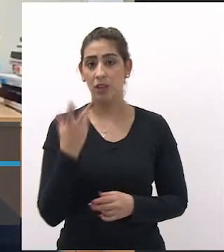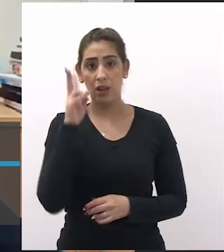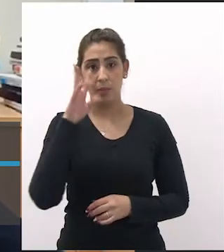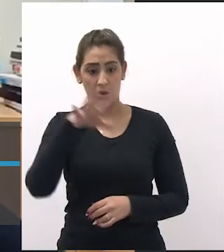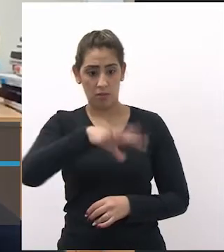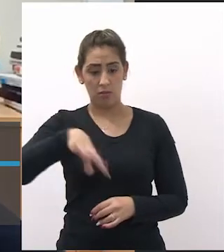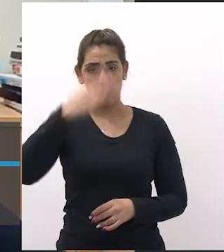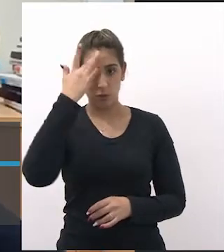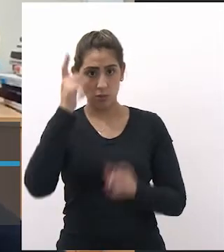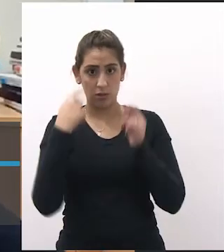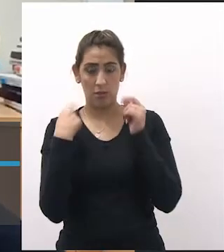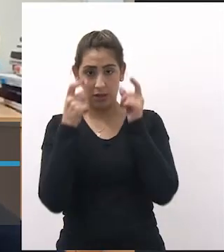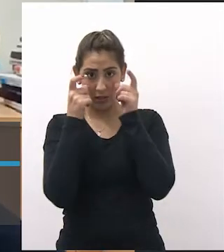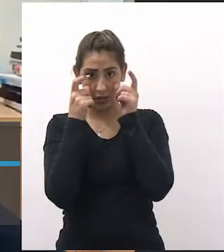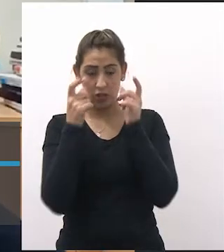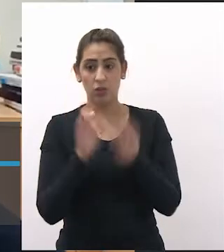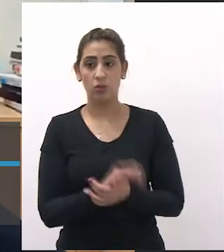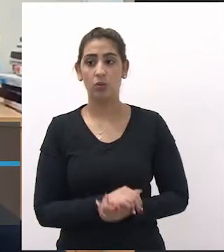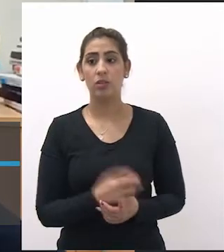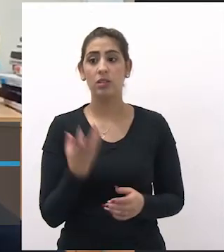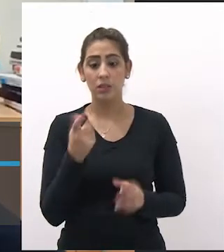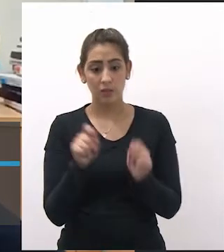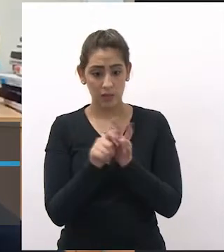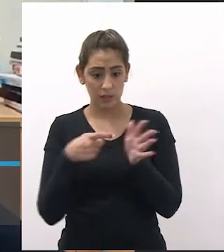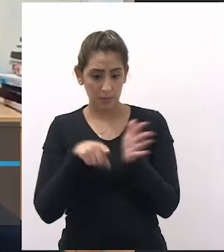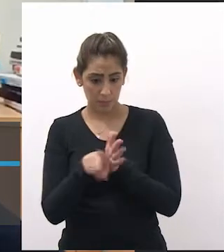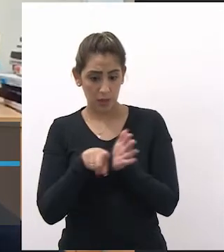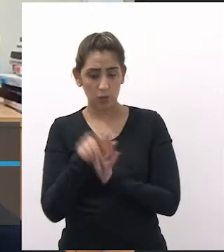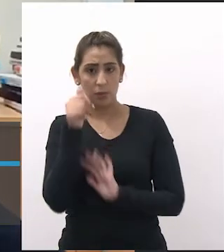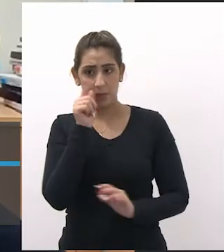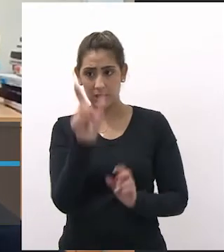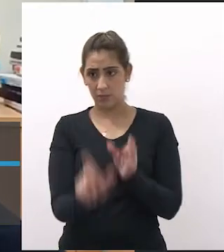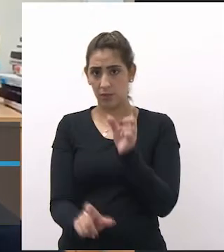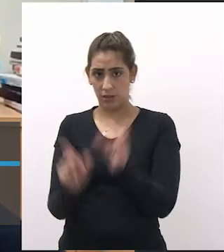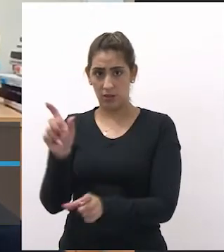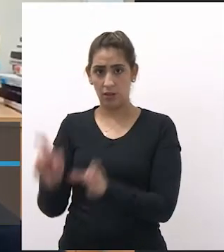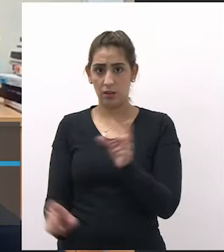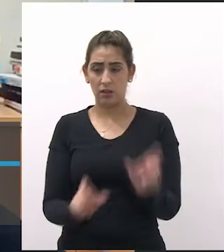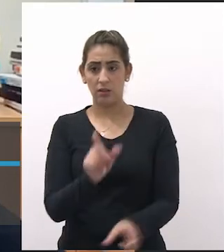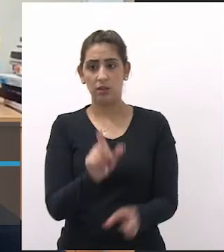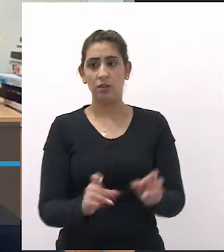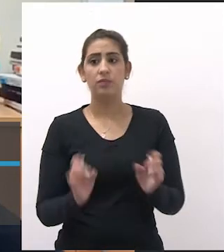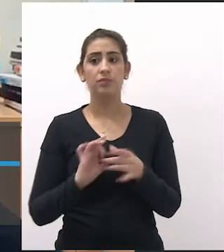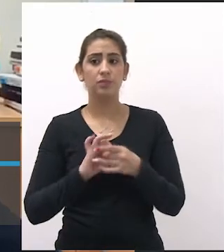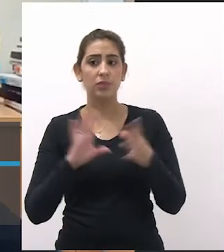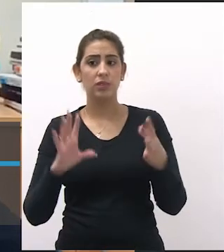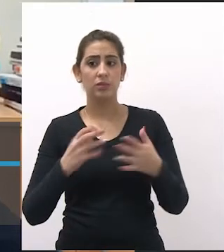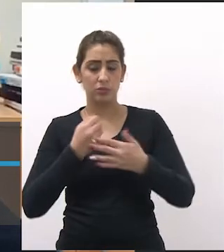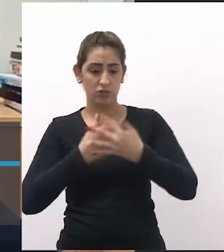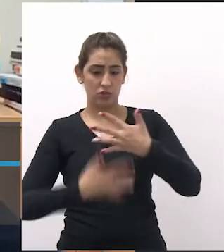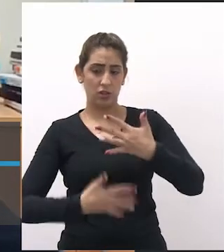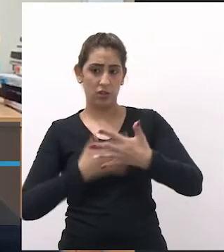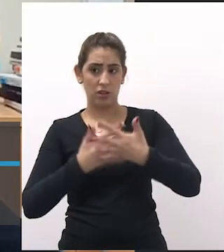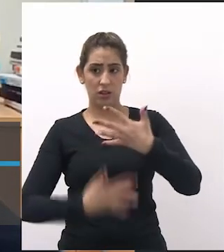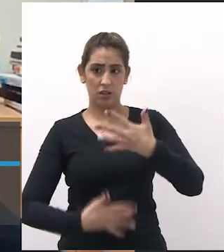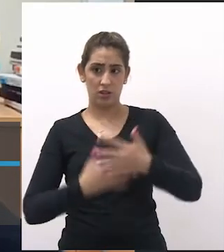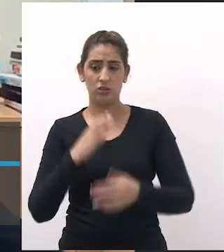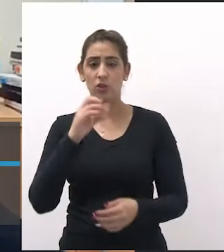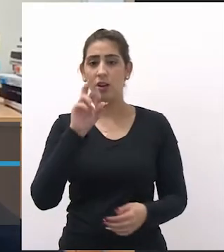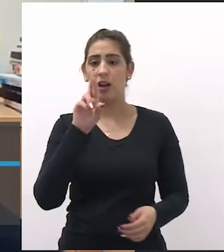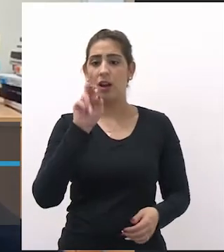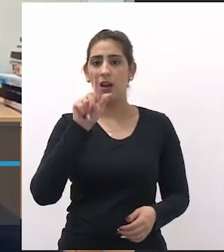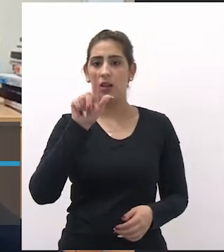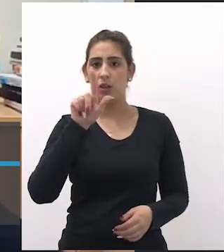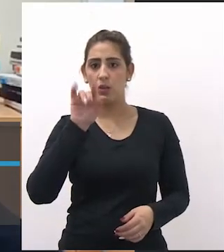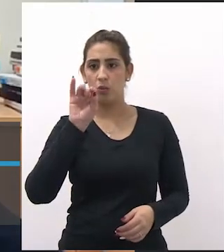assistindo, se quiserem fazer perguntas para as meninas, né? Deixar só... O Carlos hoje está no